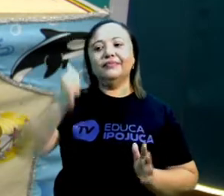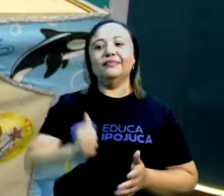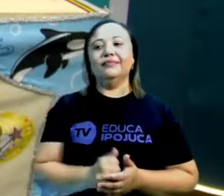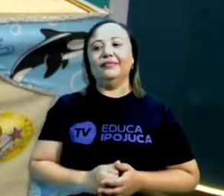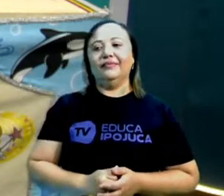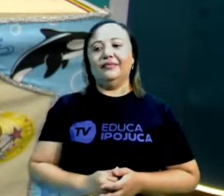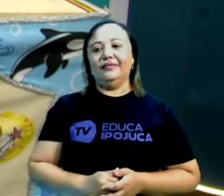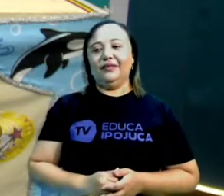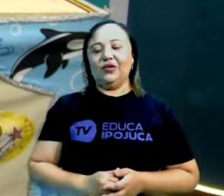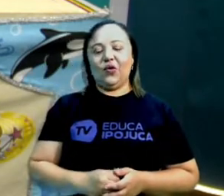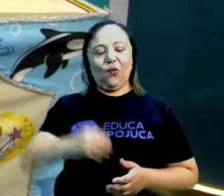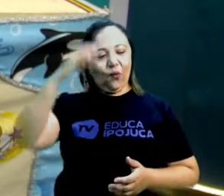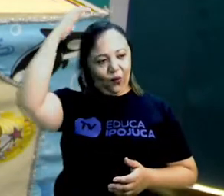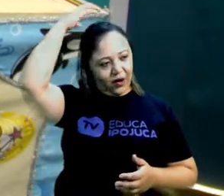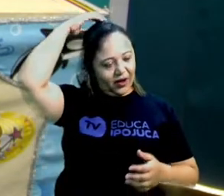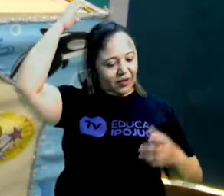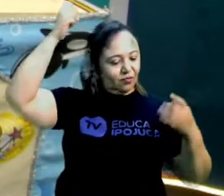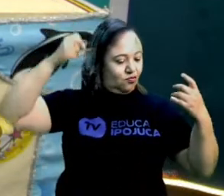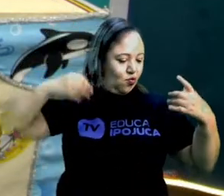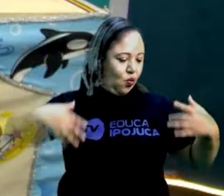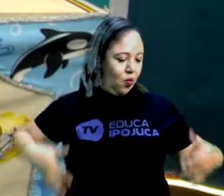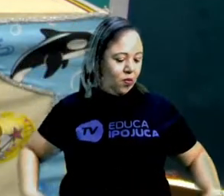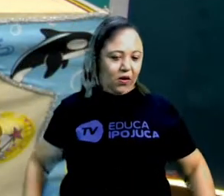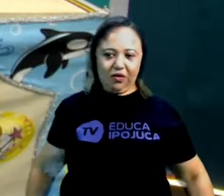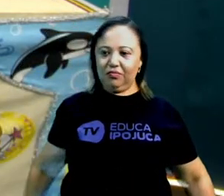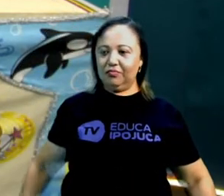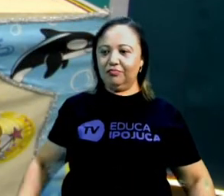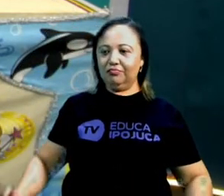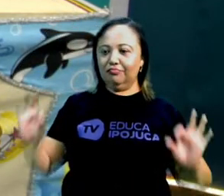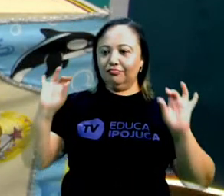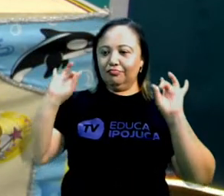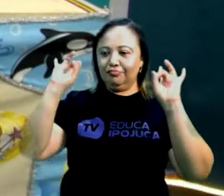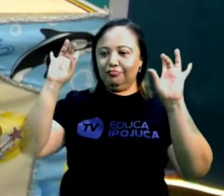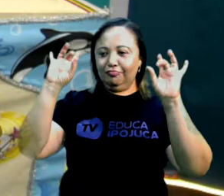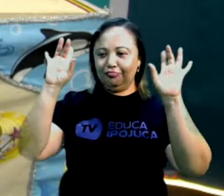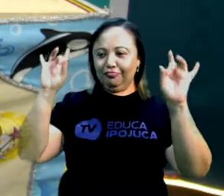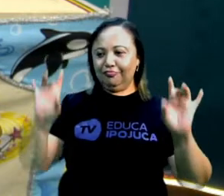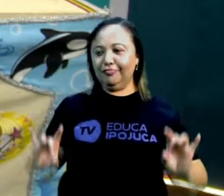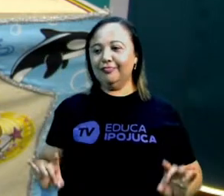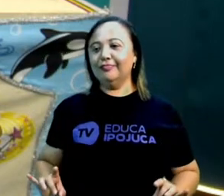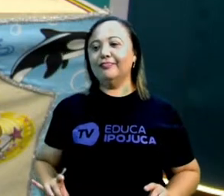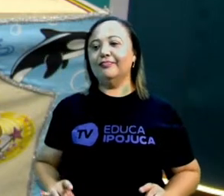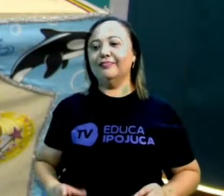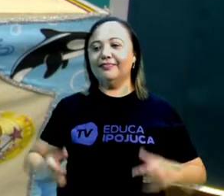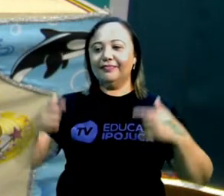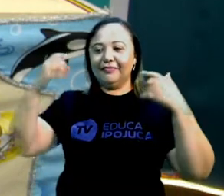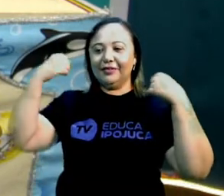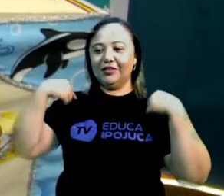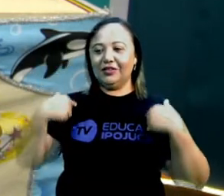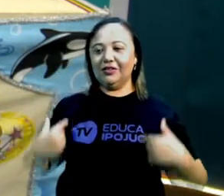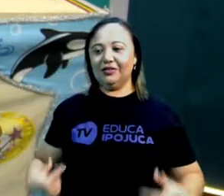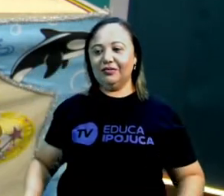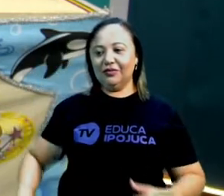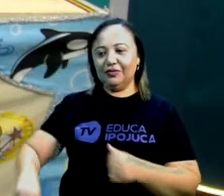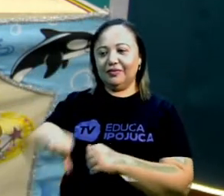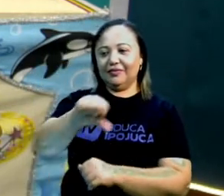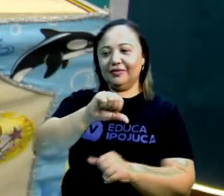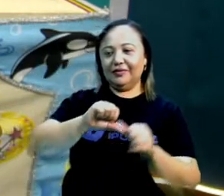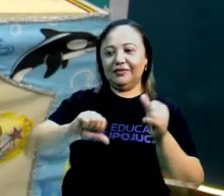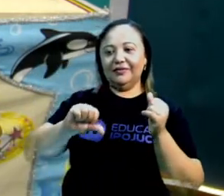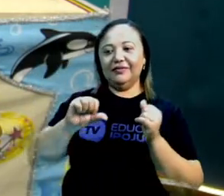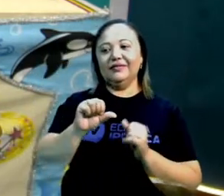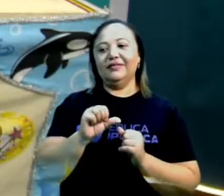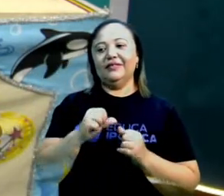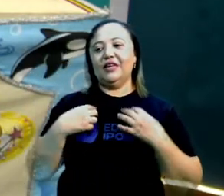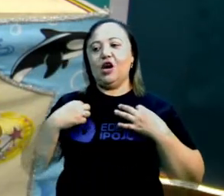roupa chique, né? Uhum. Então, ele tirou aquelas roupas chiques dele e vestiu uma roupa de saco. Ah. Em arrependimento.